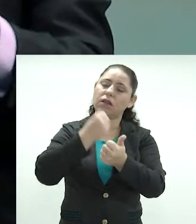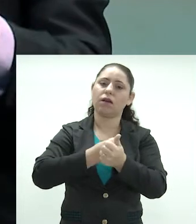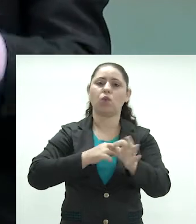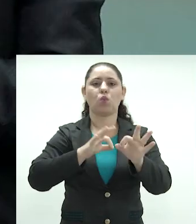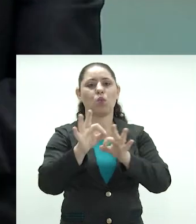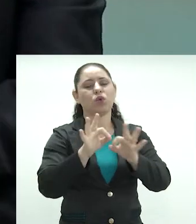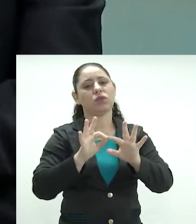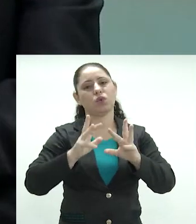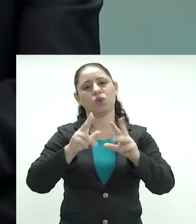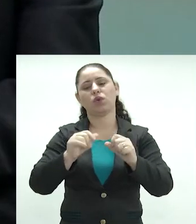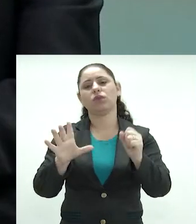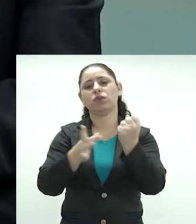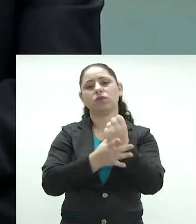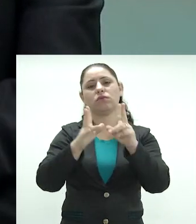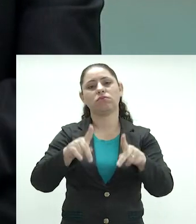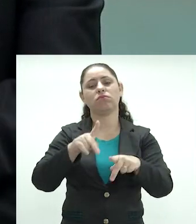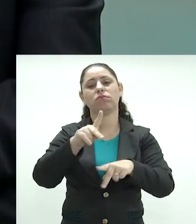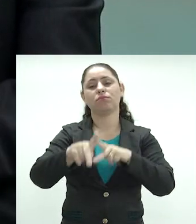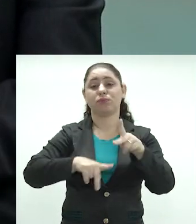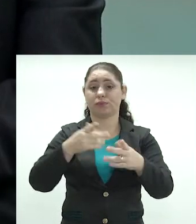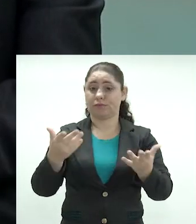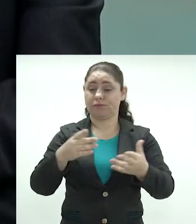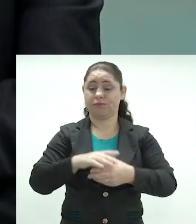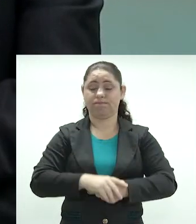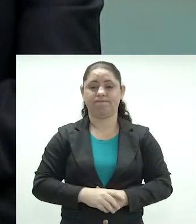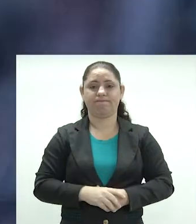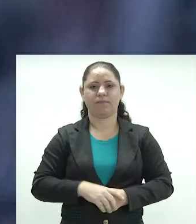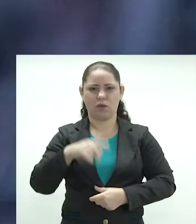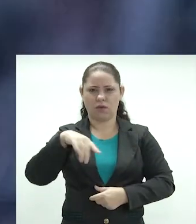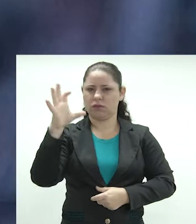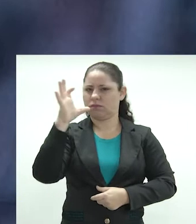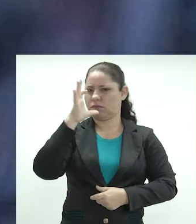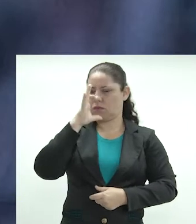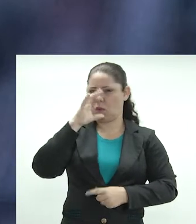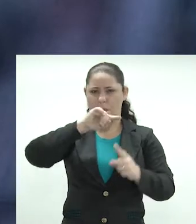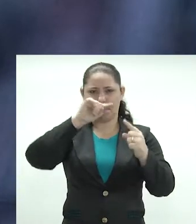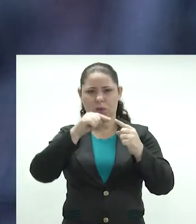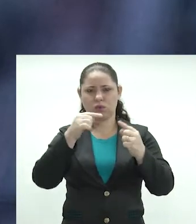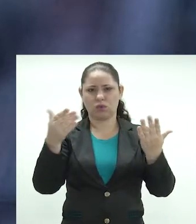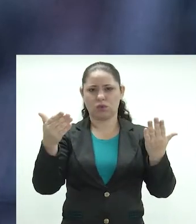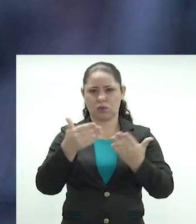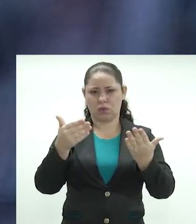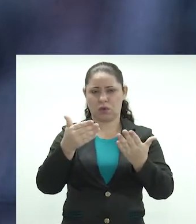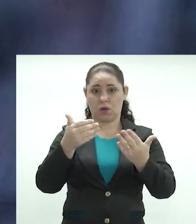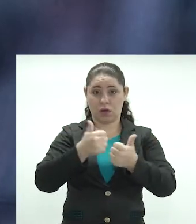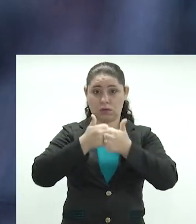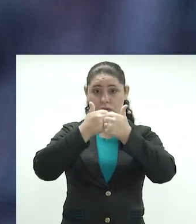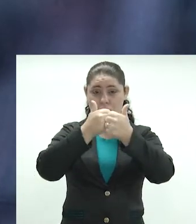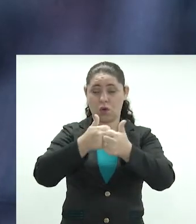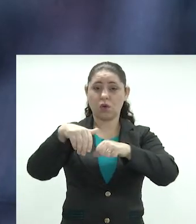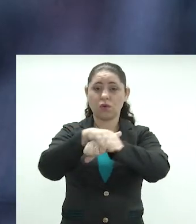então estamos trabalhando para tentar manter a ordem e dar segurança para a população. Exato, doutor. Então, você que está acompanhando o Ponto de